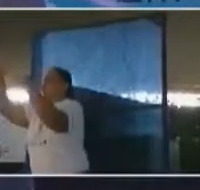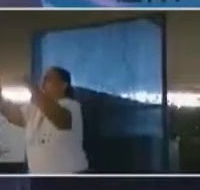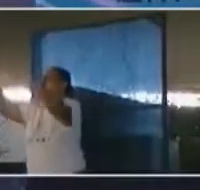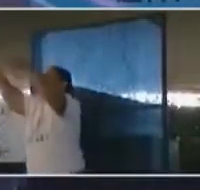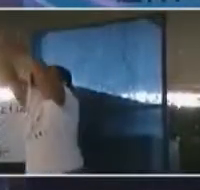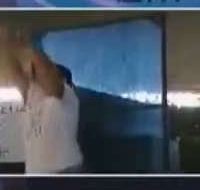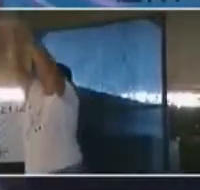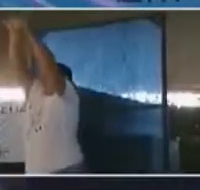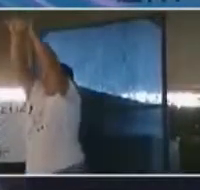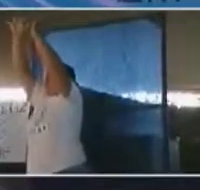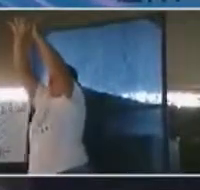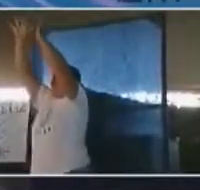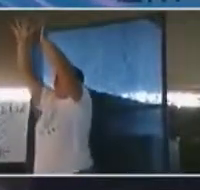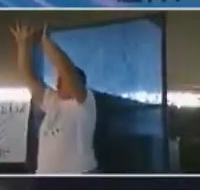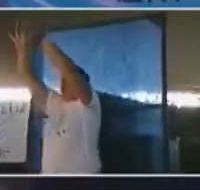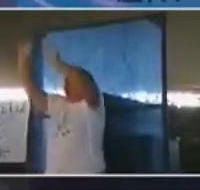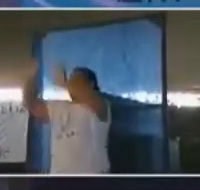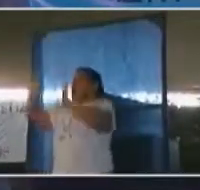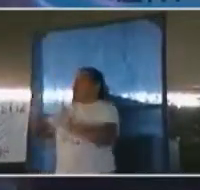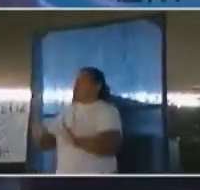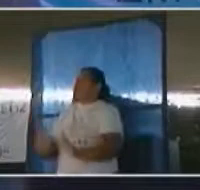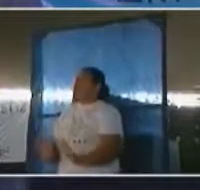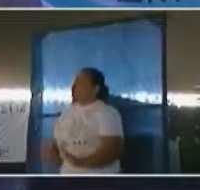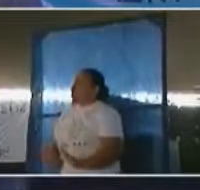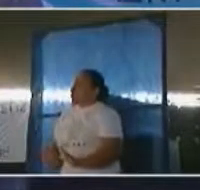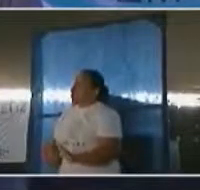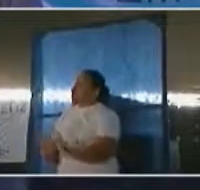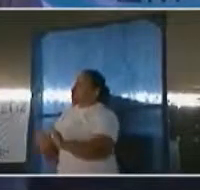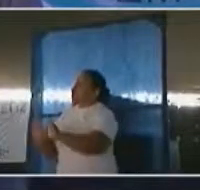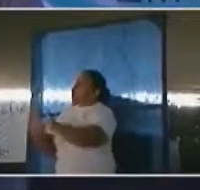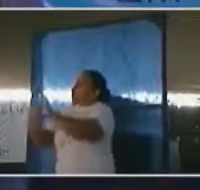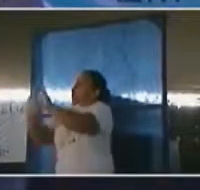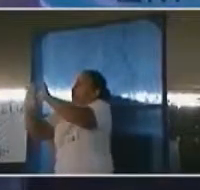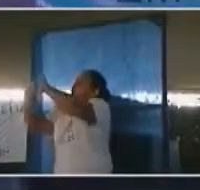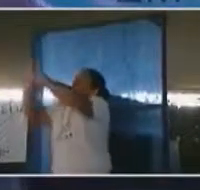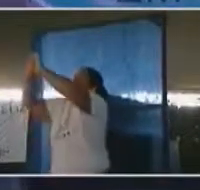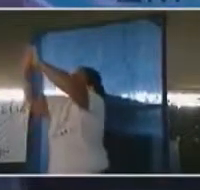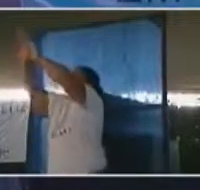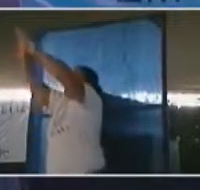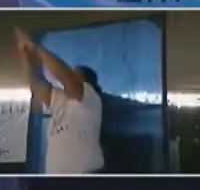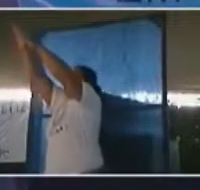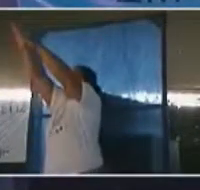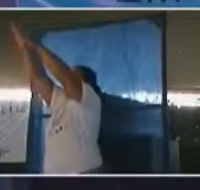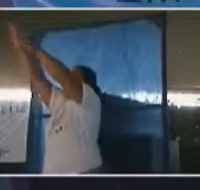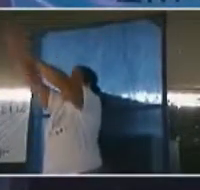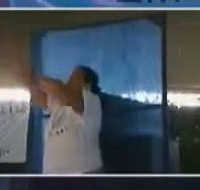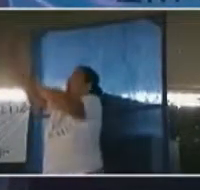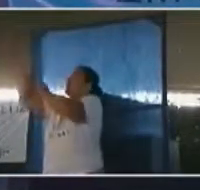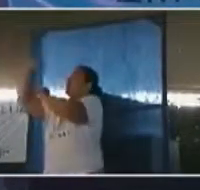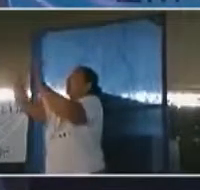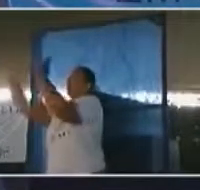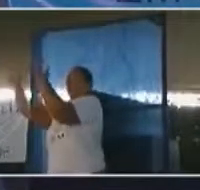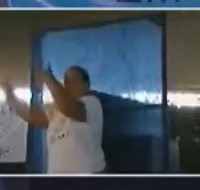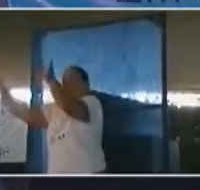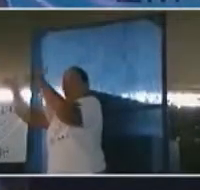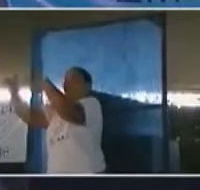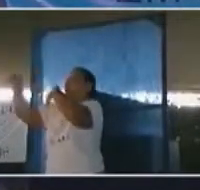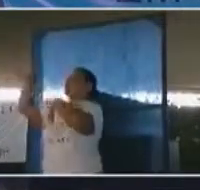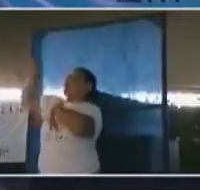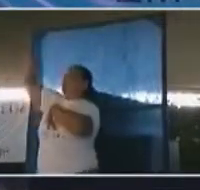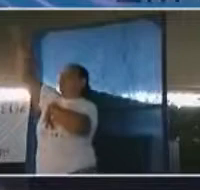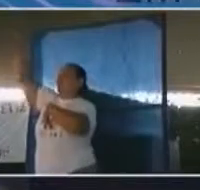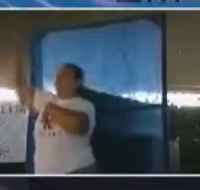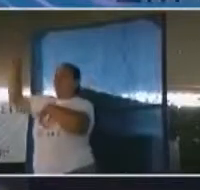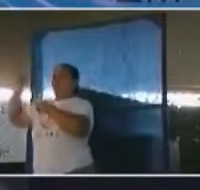Aliás, quanto mais alto o voo, mais forte é o vento.